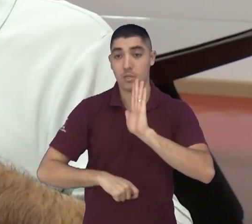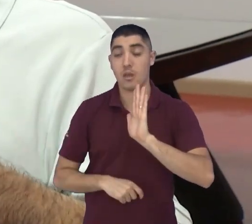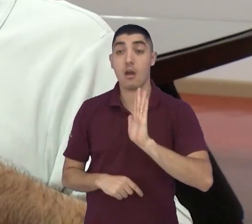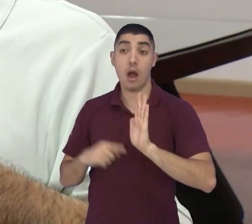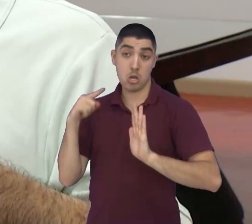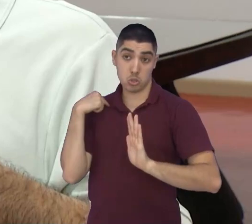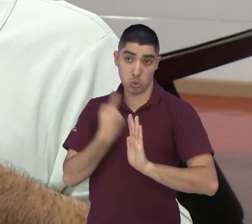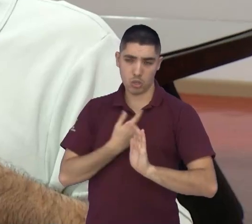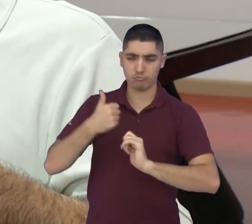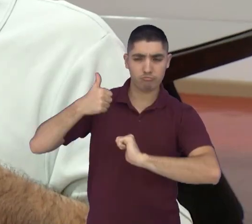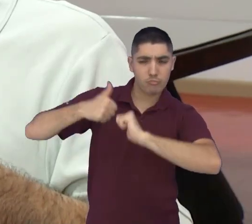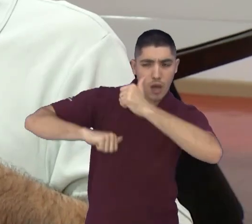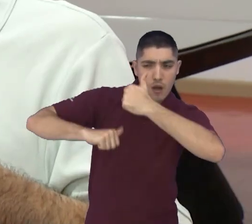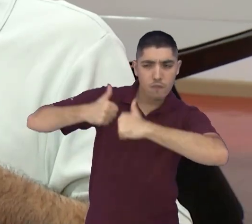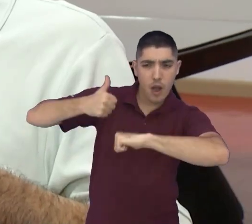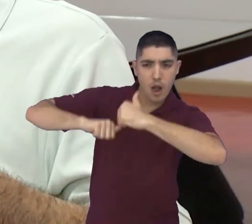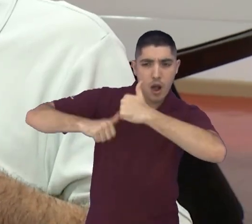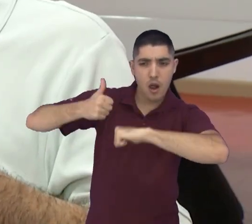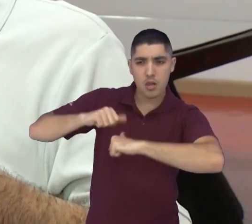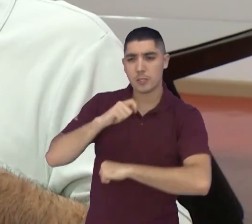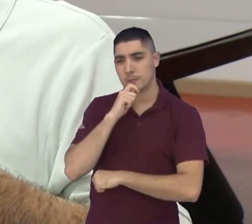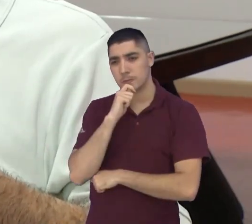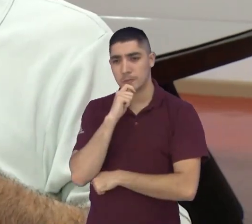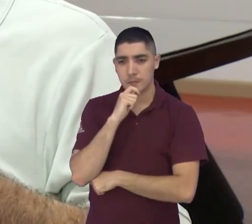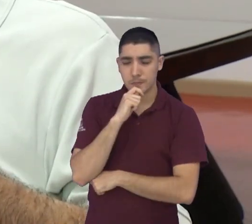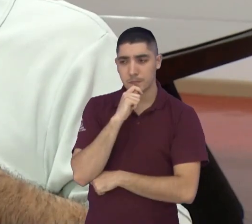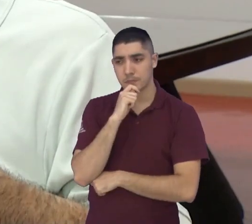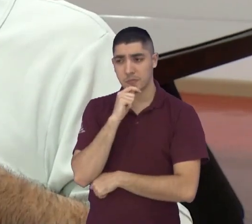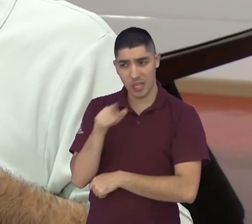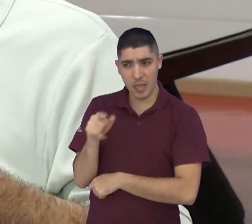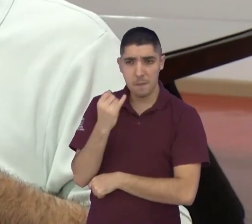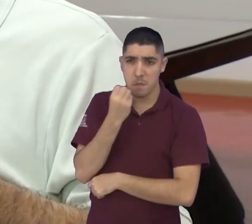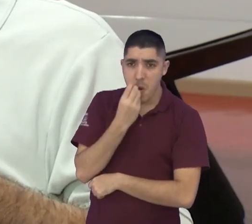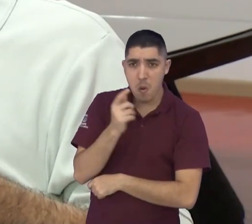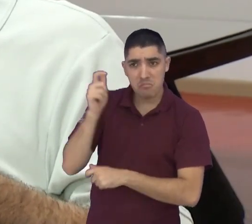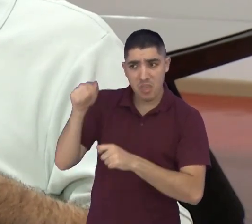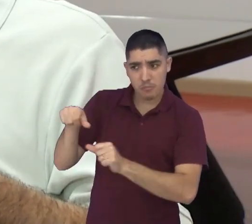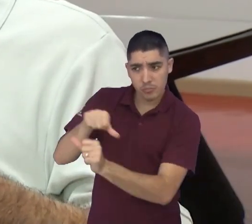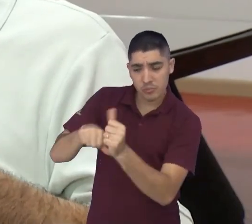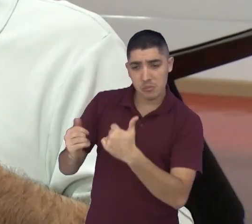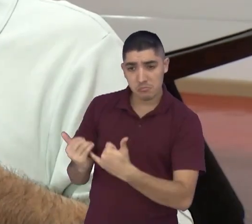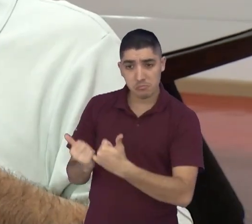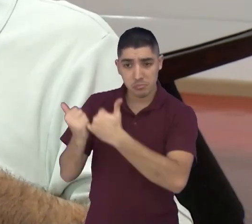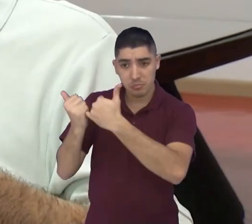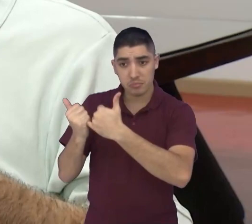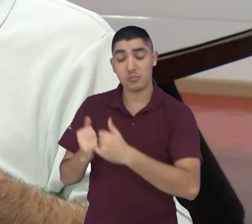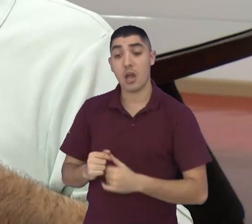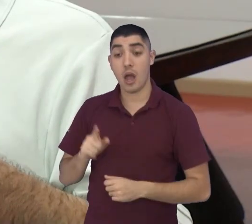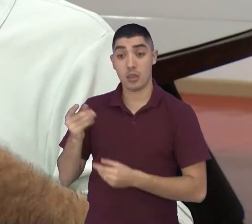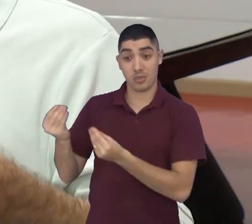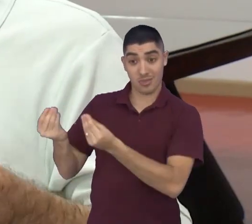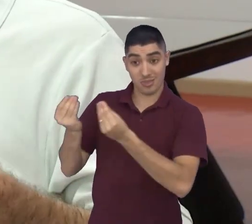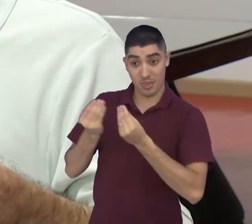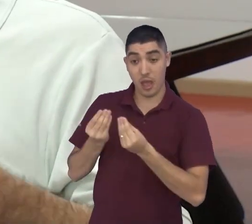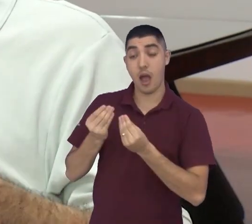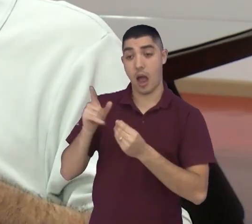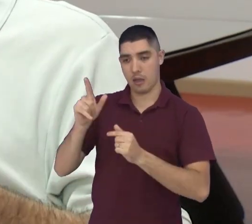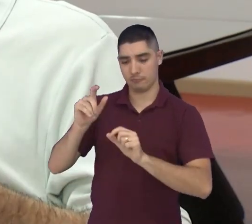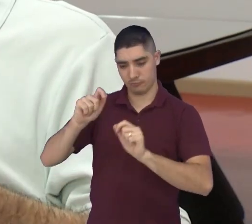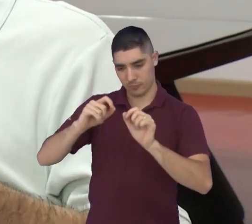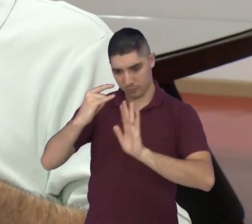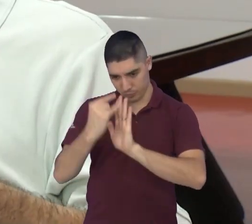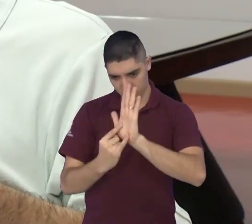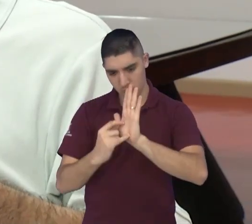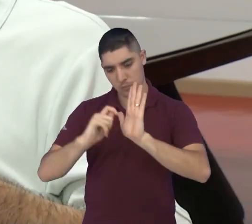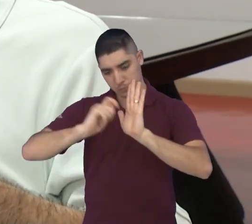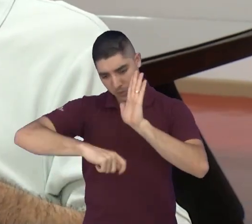com um pouco mais de um profissionalismo, e traria aqui para a Câmara, e nós teríamos